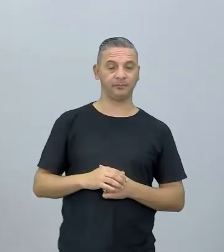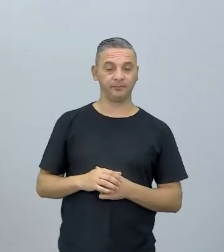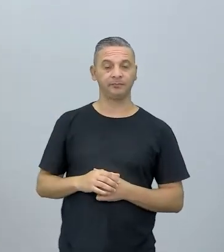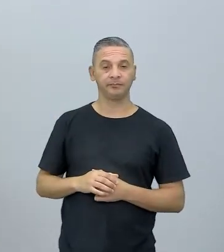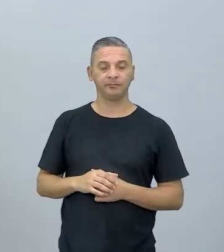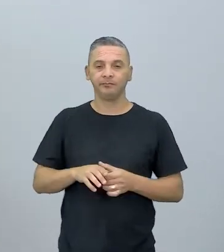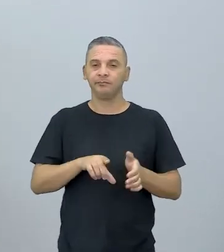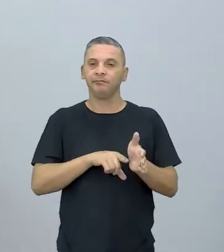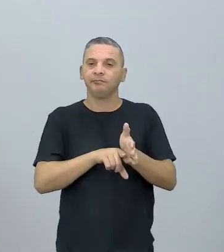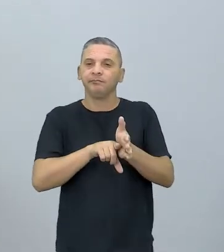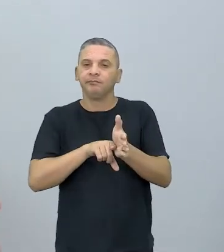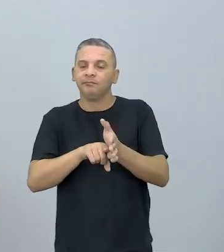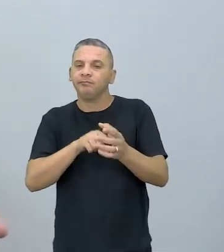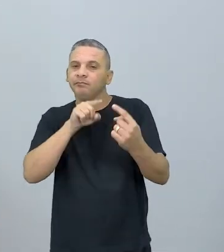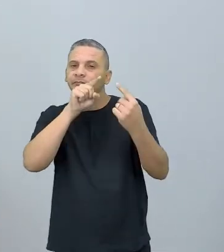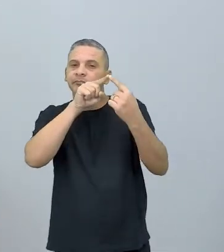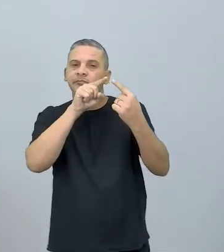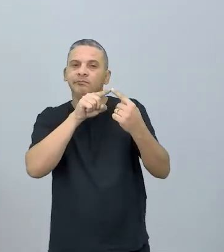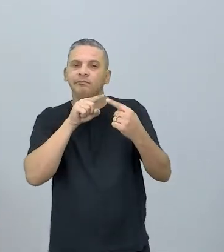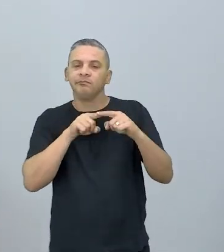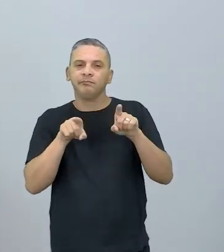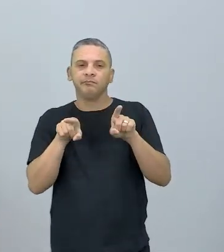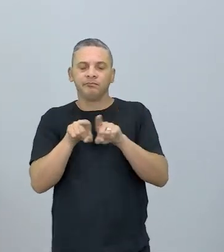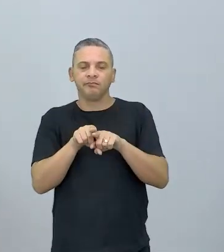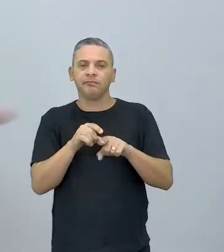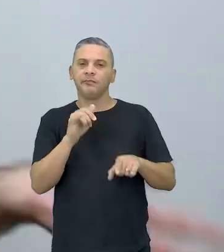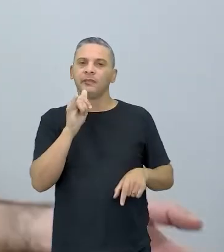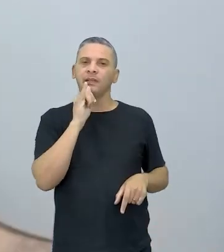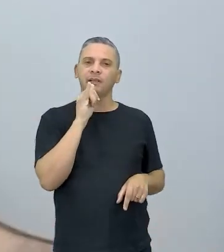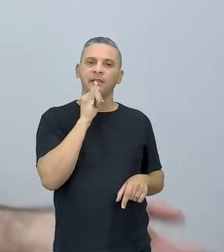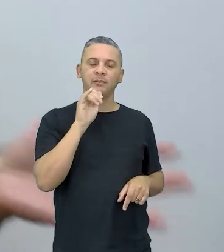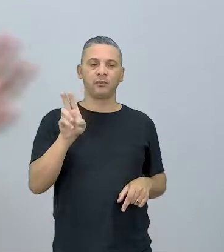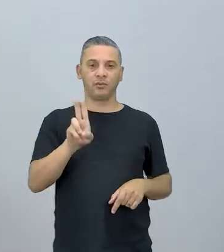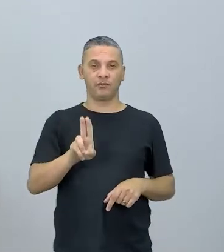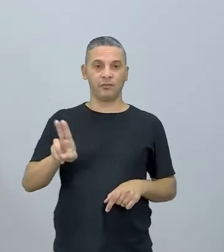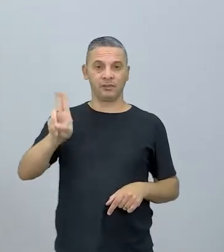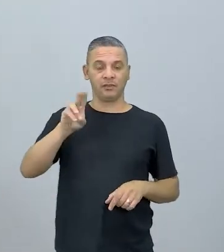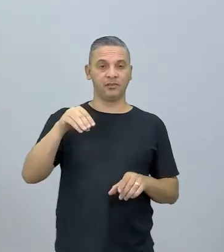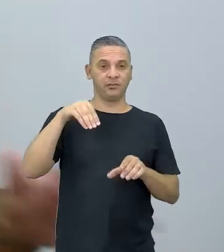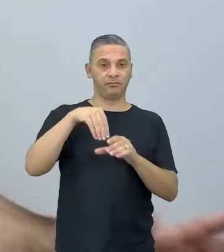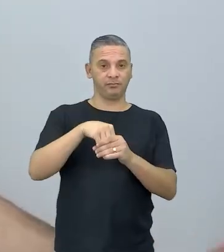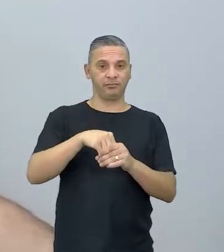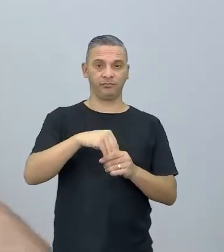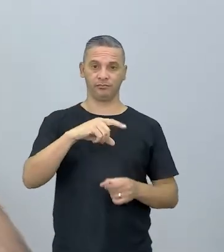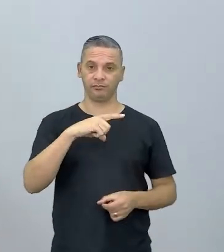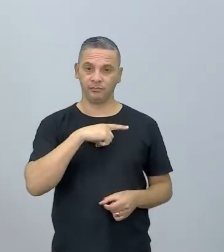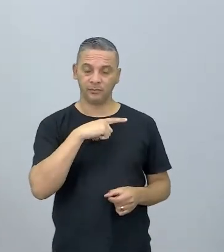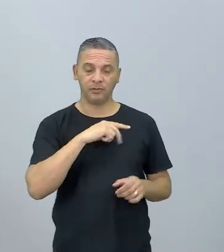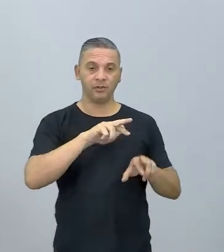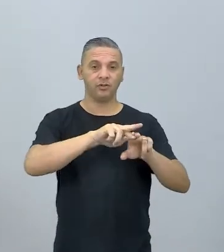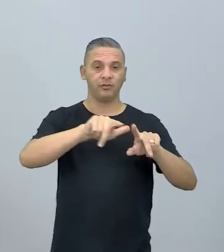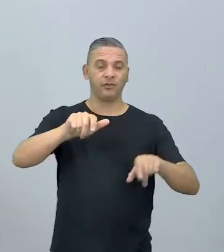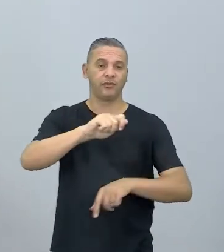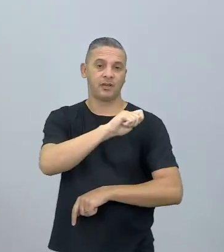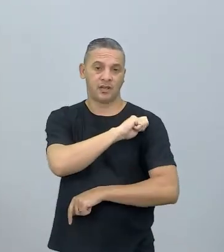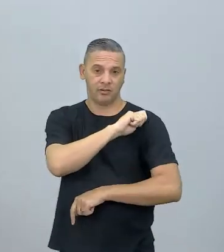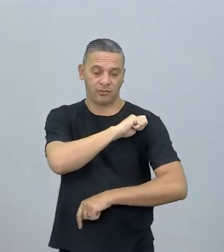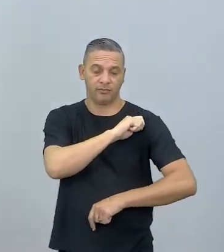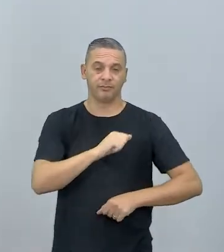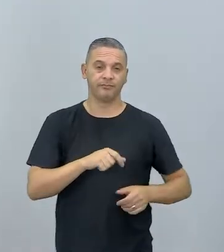pegaram esses questionários e aplicaram, por exemplo, nas universidades, entre vários estudantes da